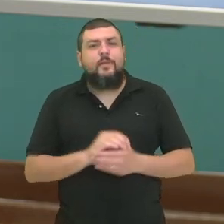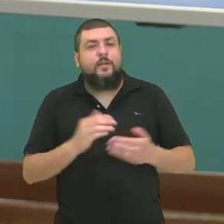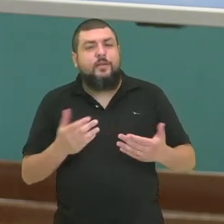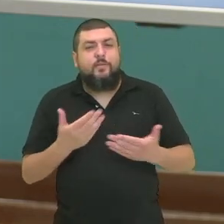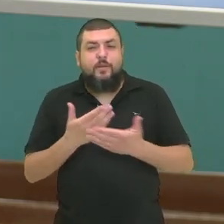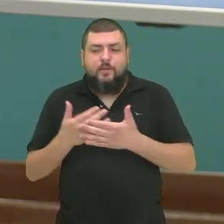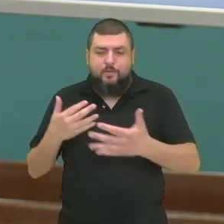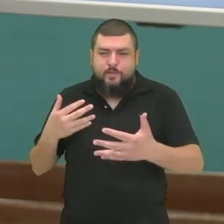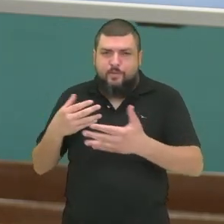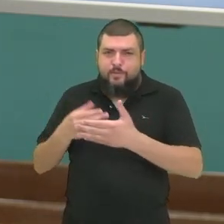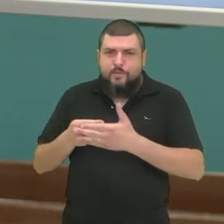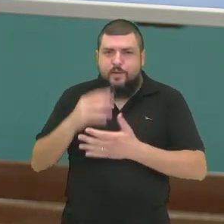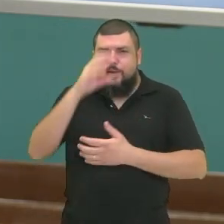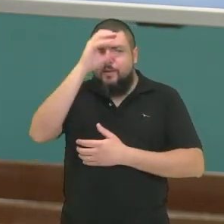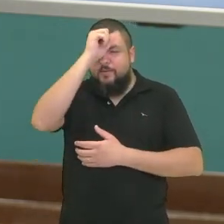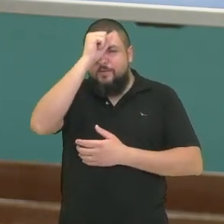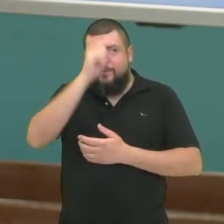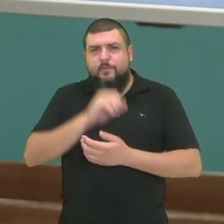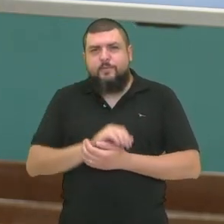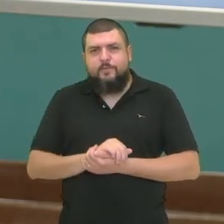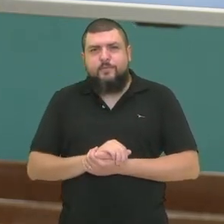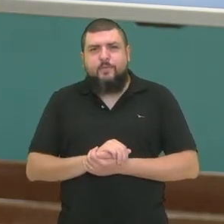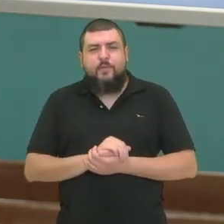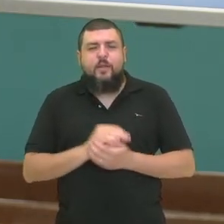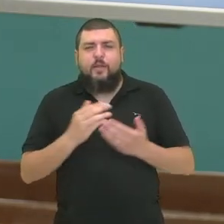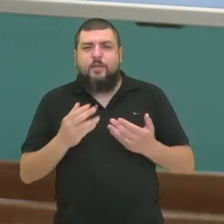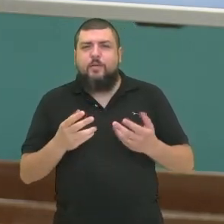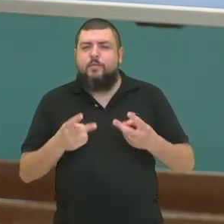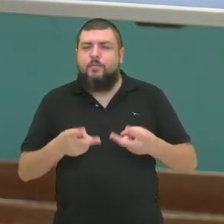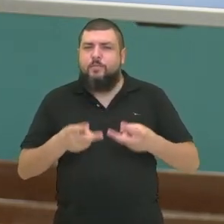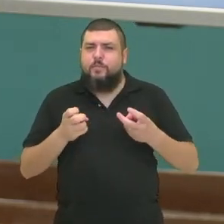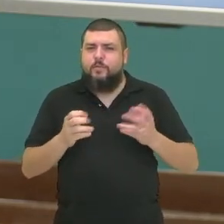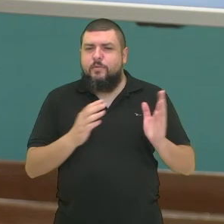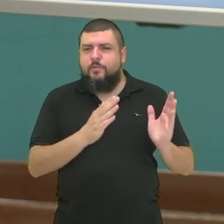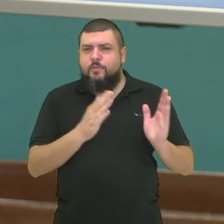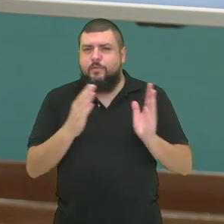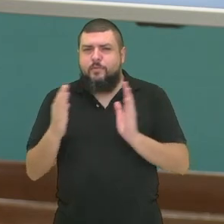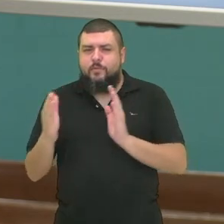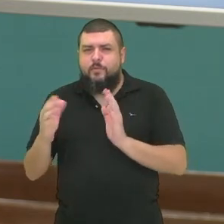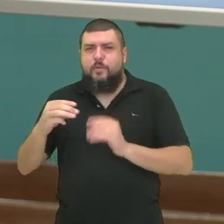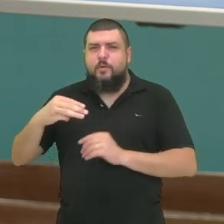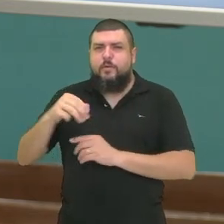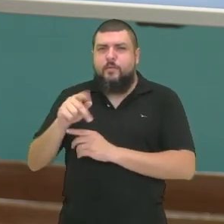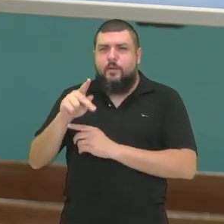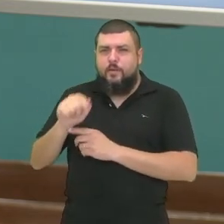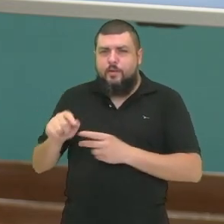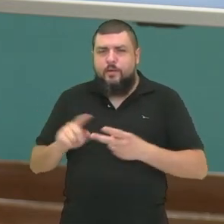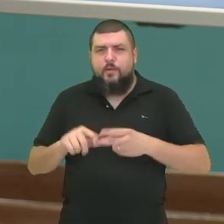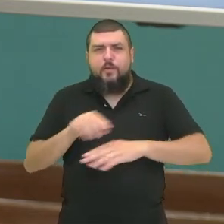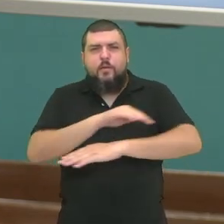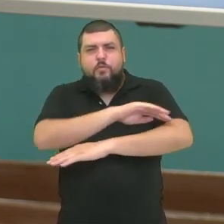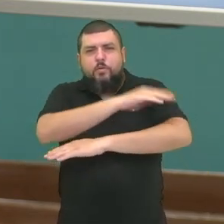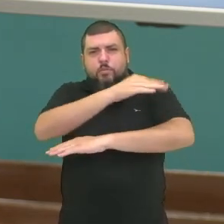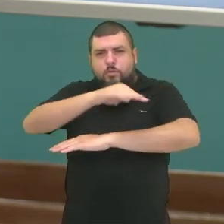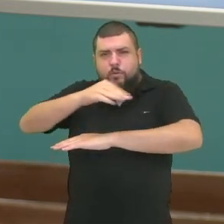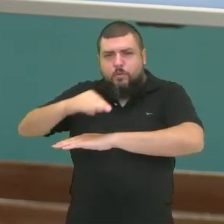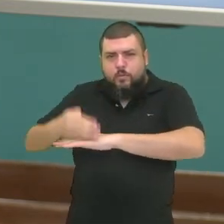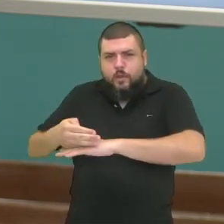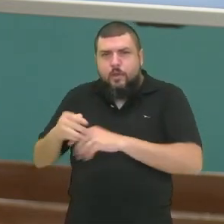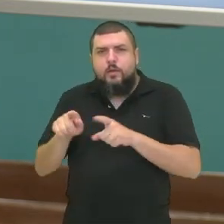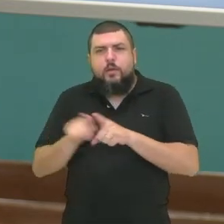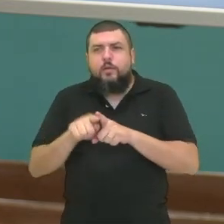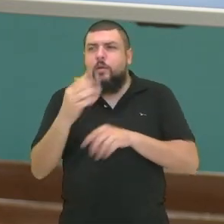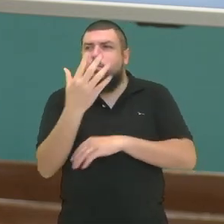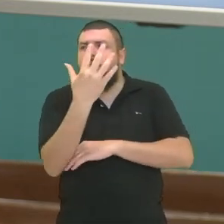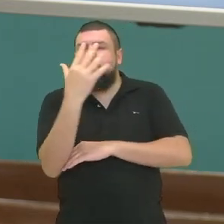apresentamos até aqui, ok? Então repare aí, né? Você viu os mapas ali, então de relevo associado aí com o mapa de